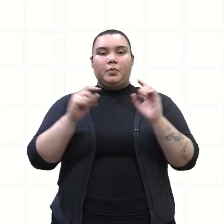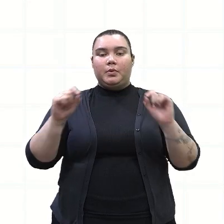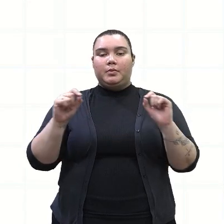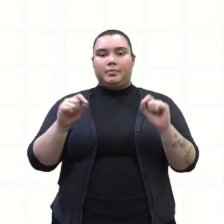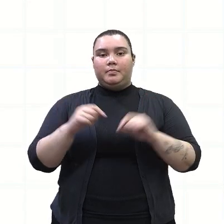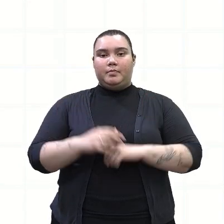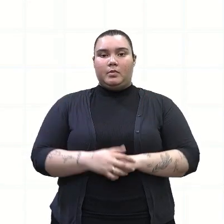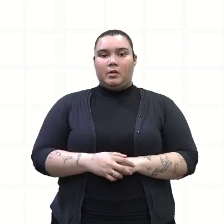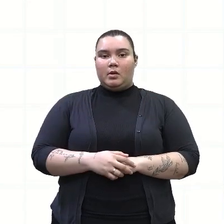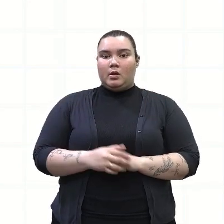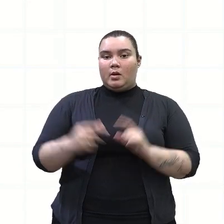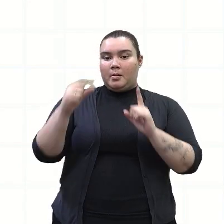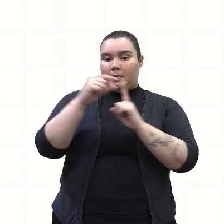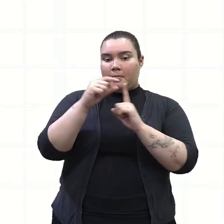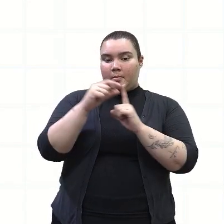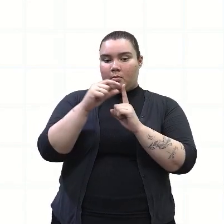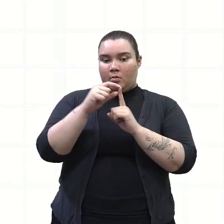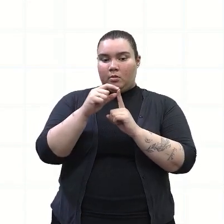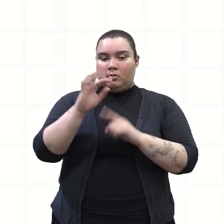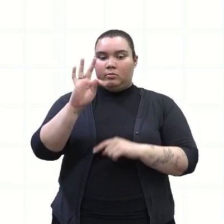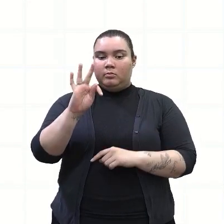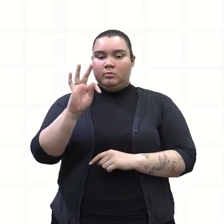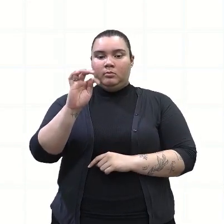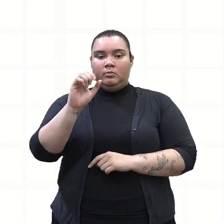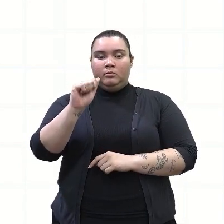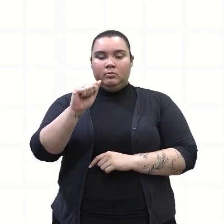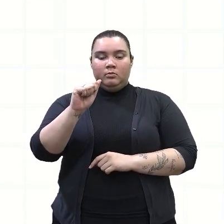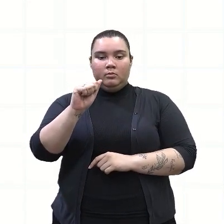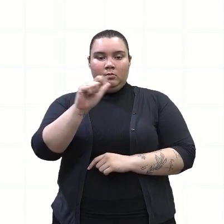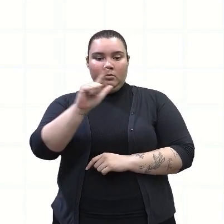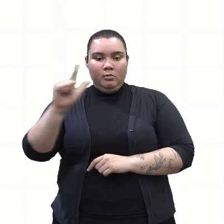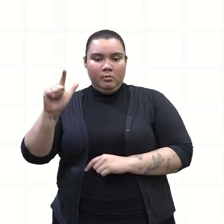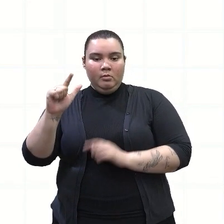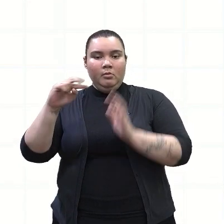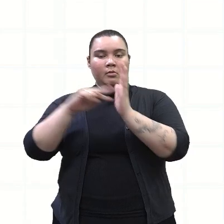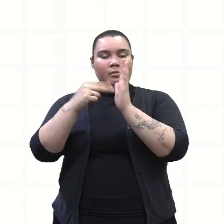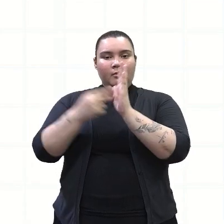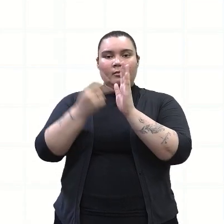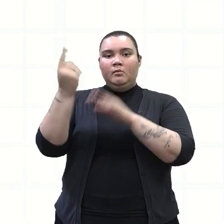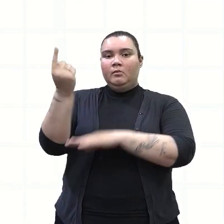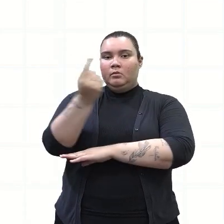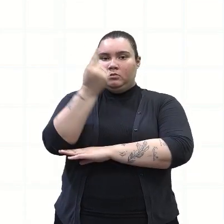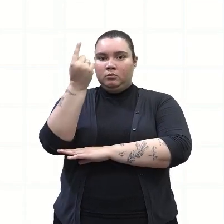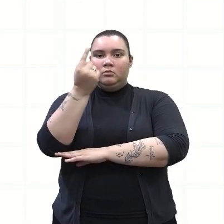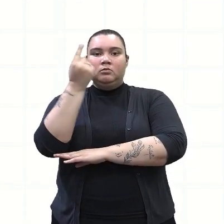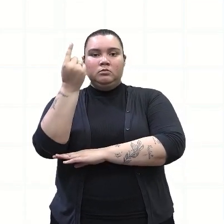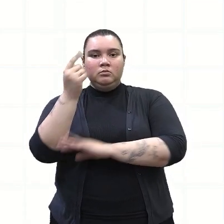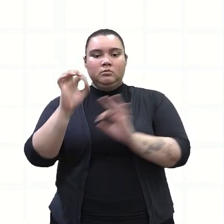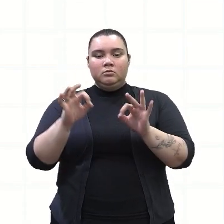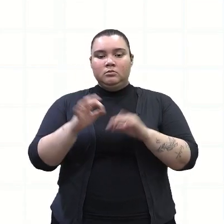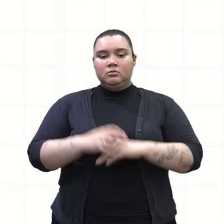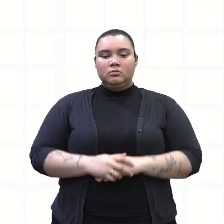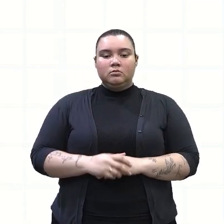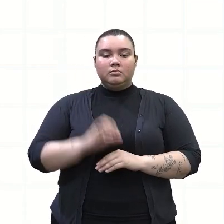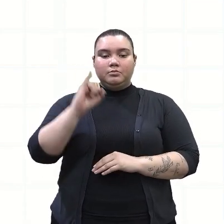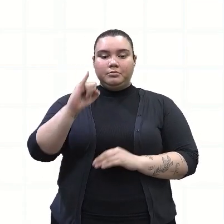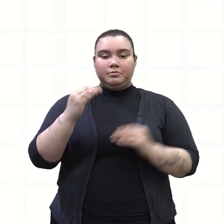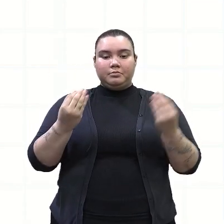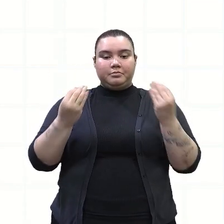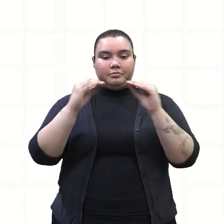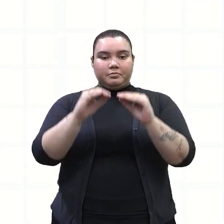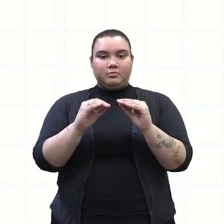A palavra tall significa alto, ok? Quando eu acrescentei